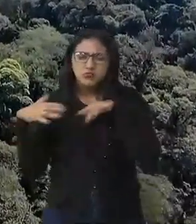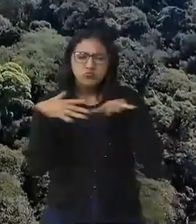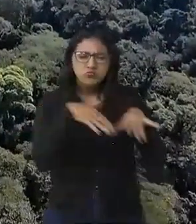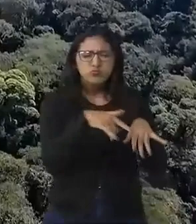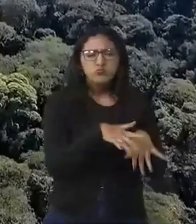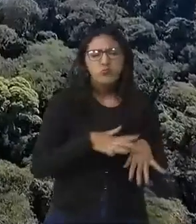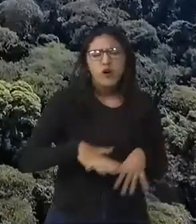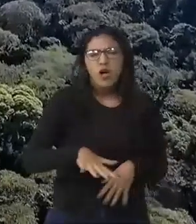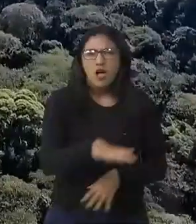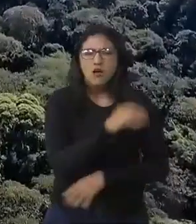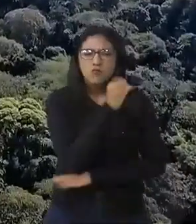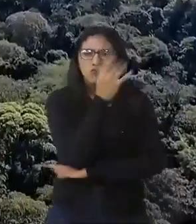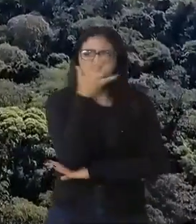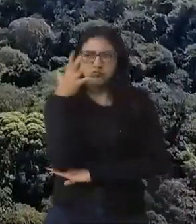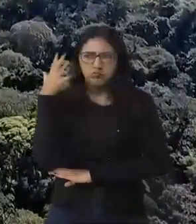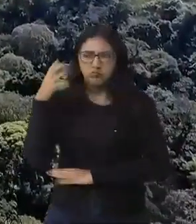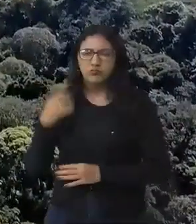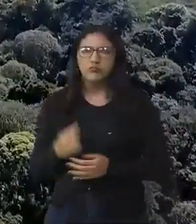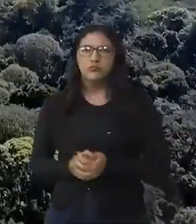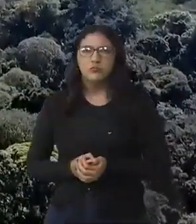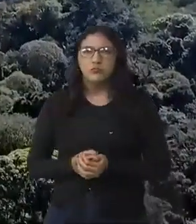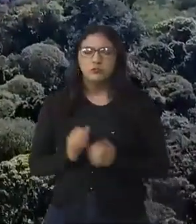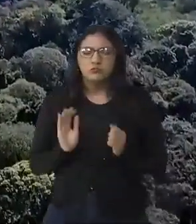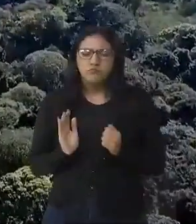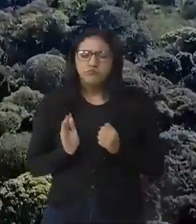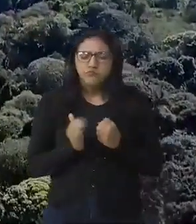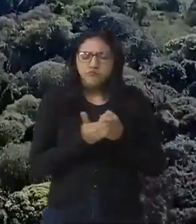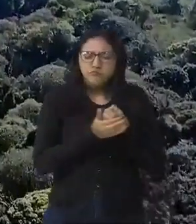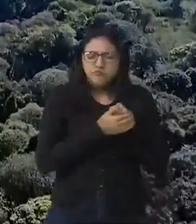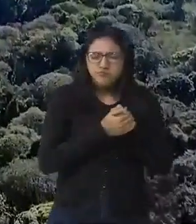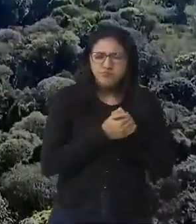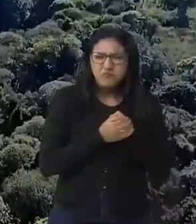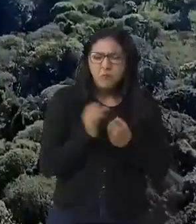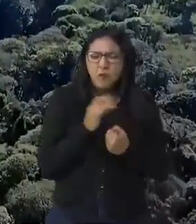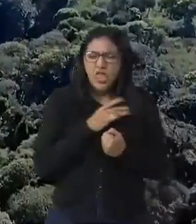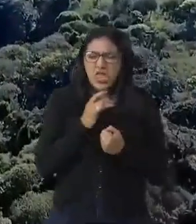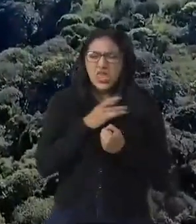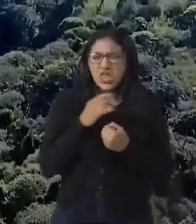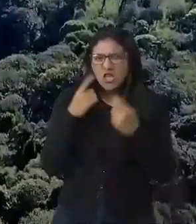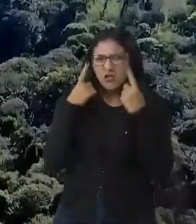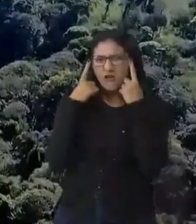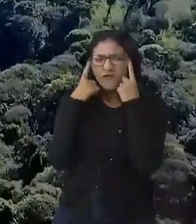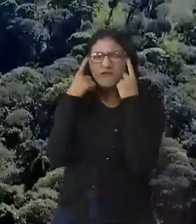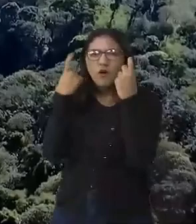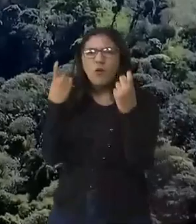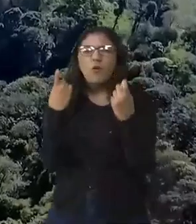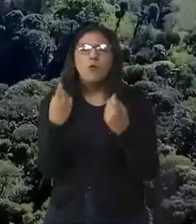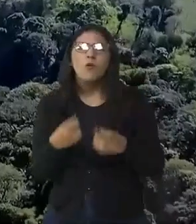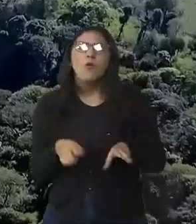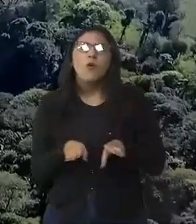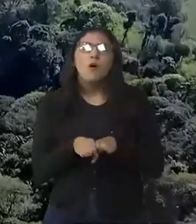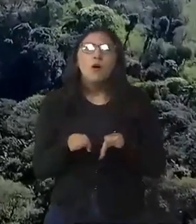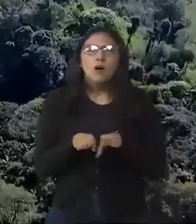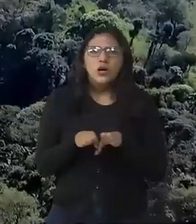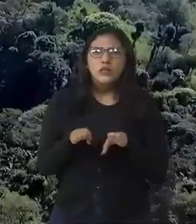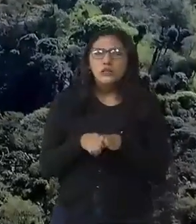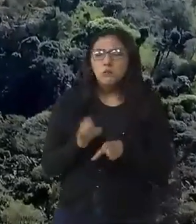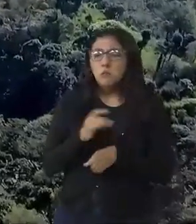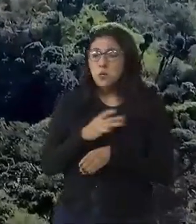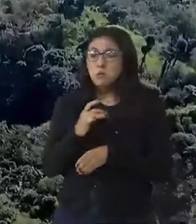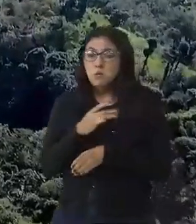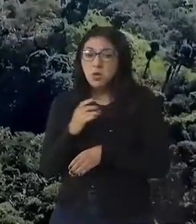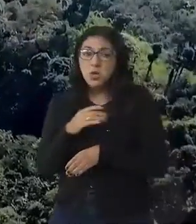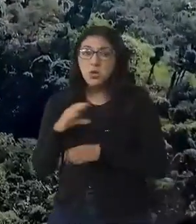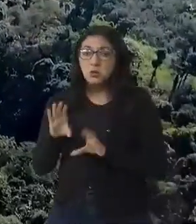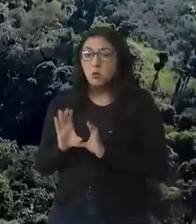avança insaciável, acuados pelo gatilho mercenário da violência e pelo estigma